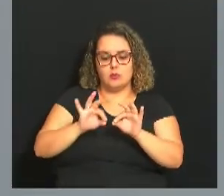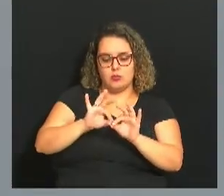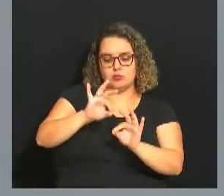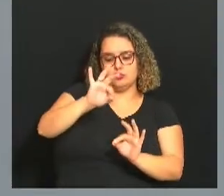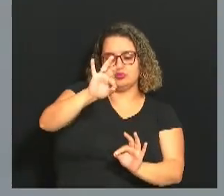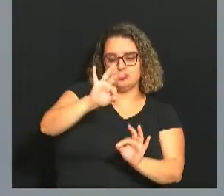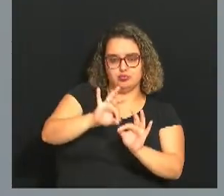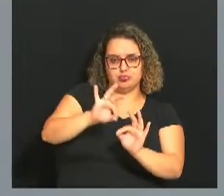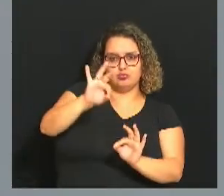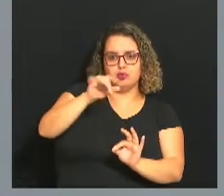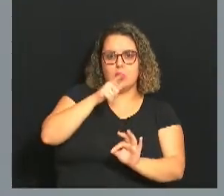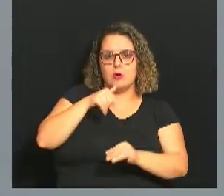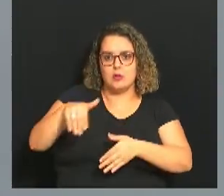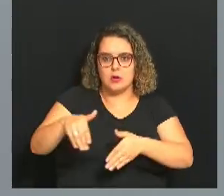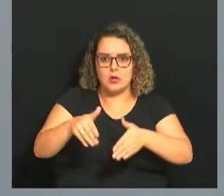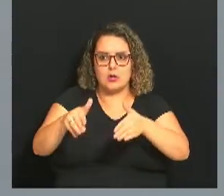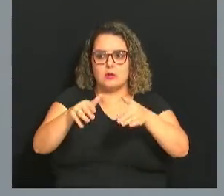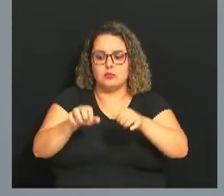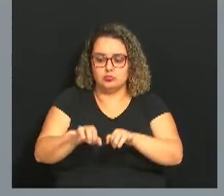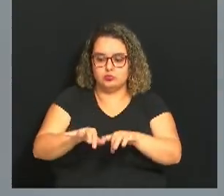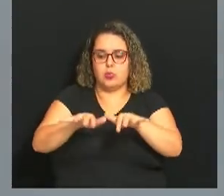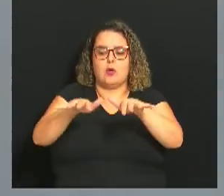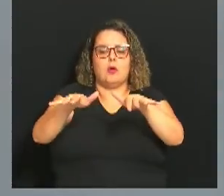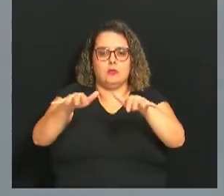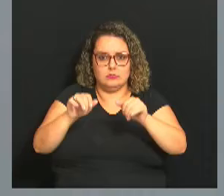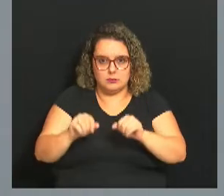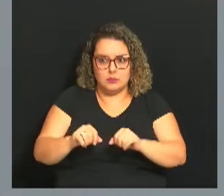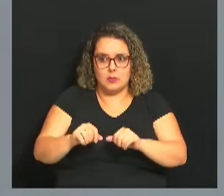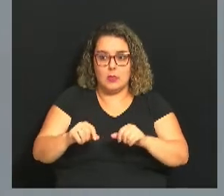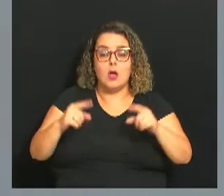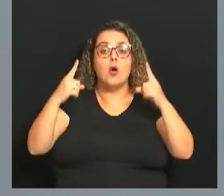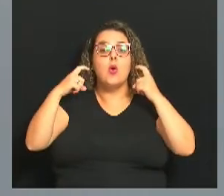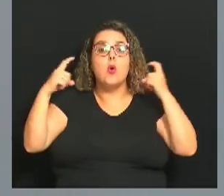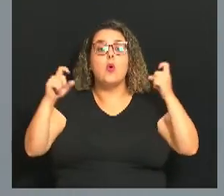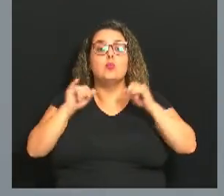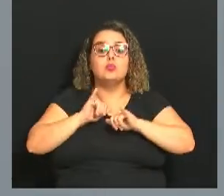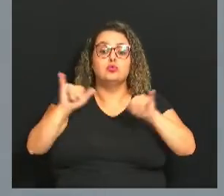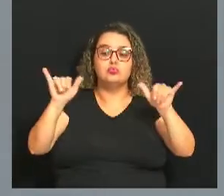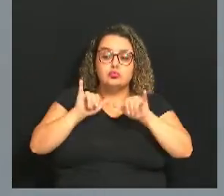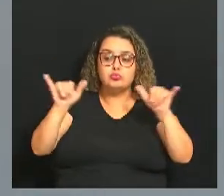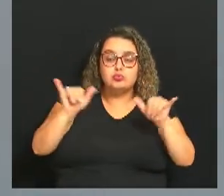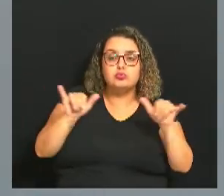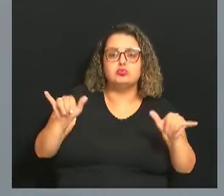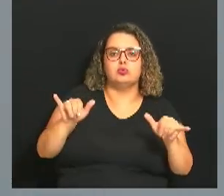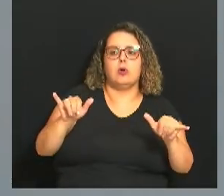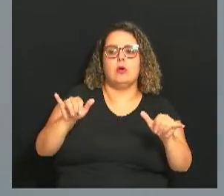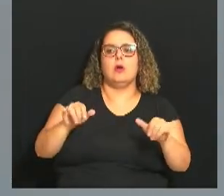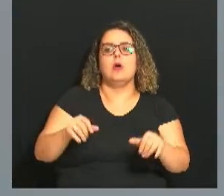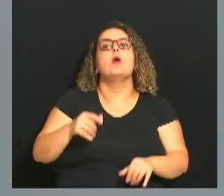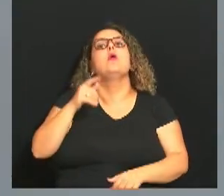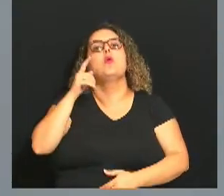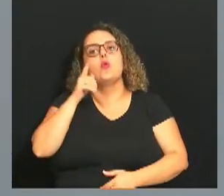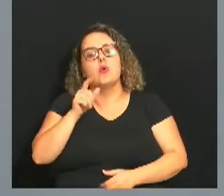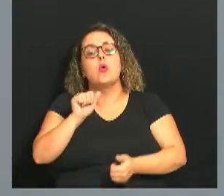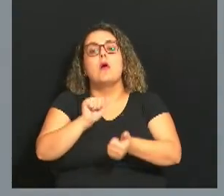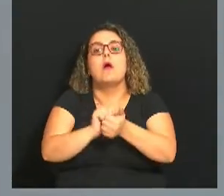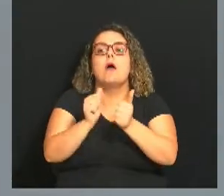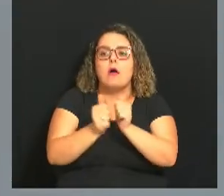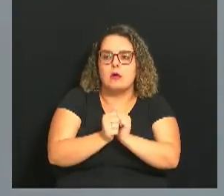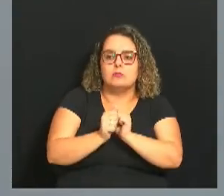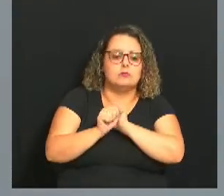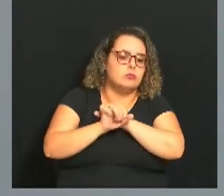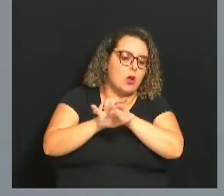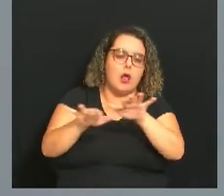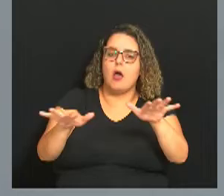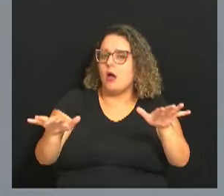do rio e da pluviosidade, que disparem isso para a Defesa Civil, e a Defesa Civil consiga disparar alertas. Não